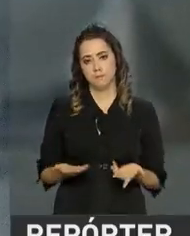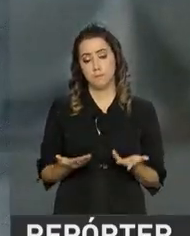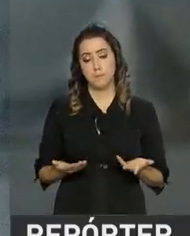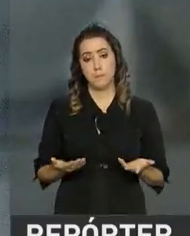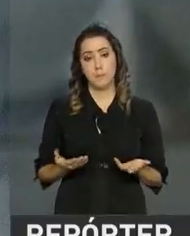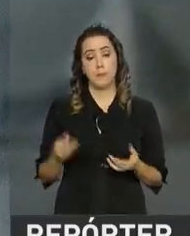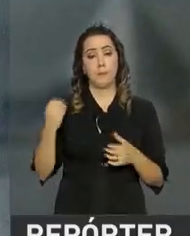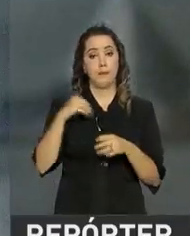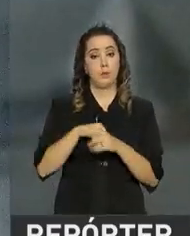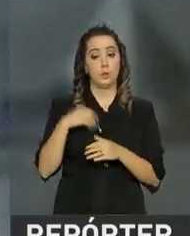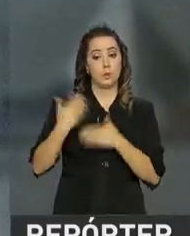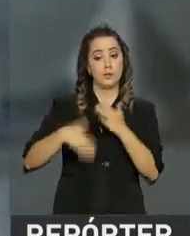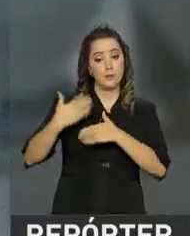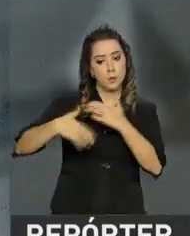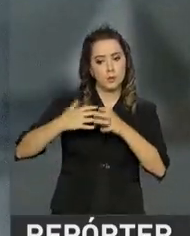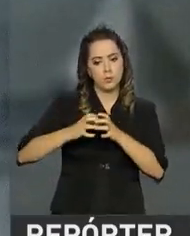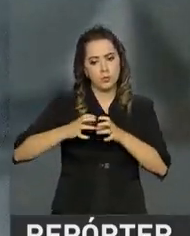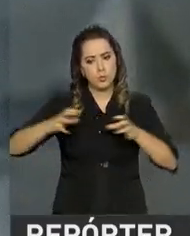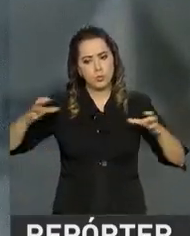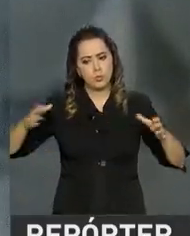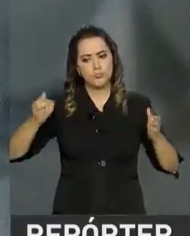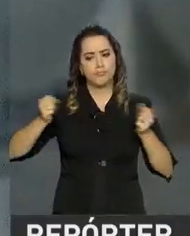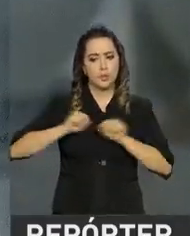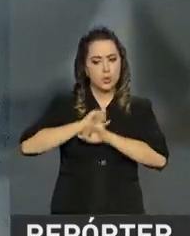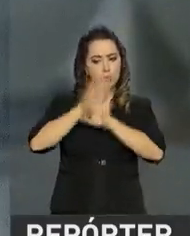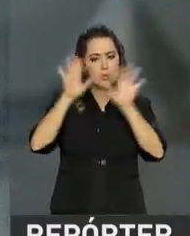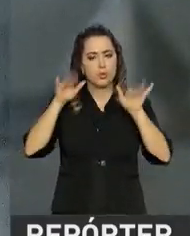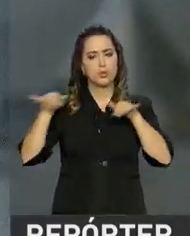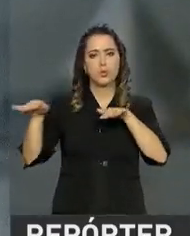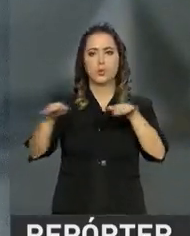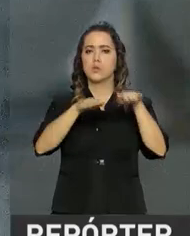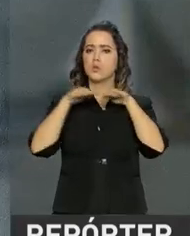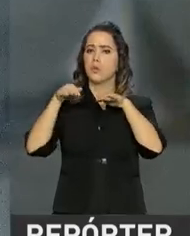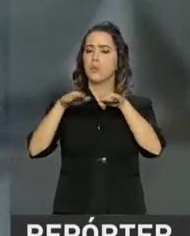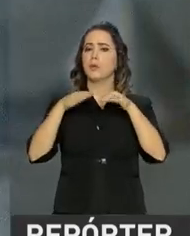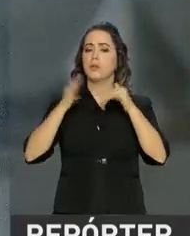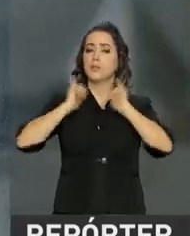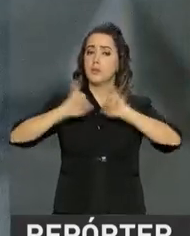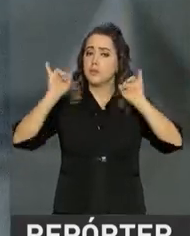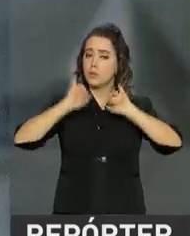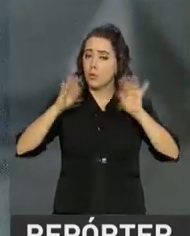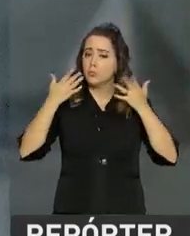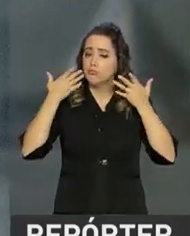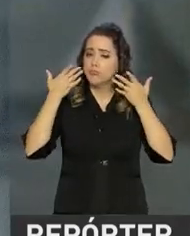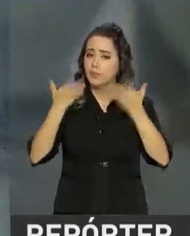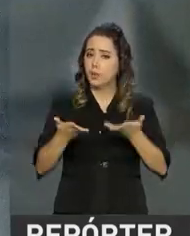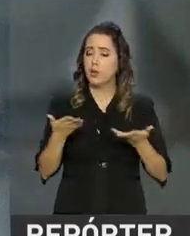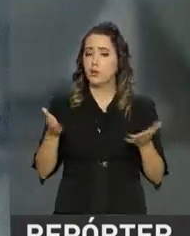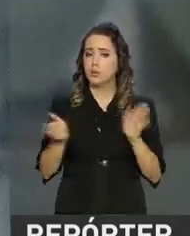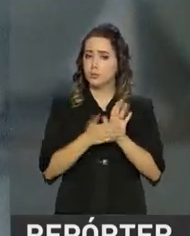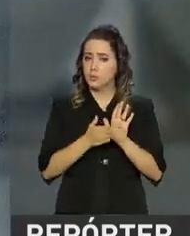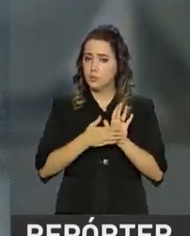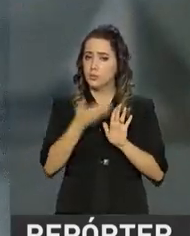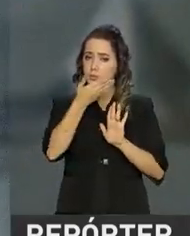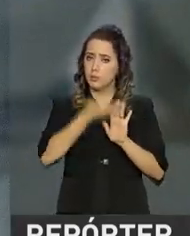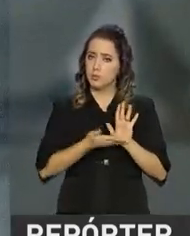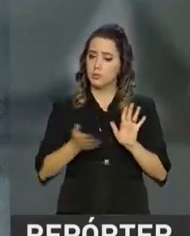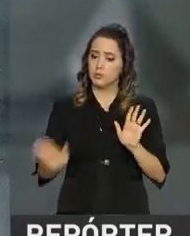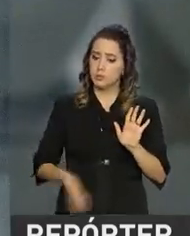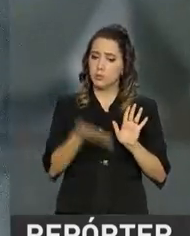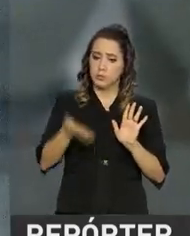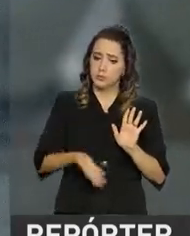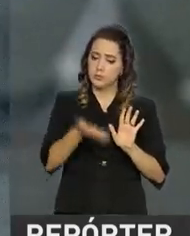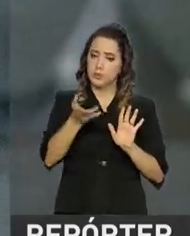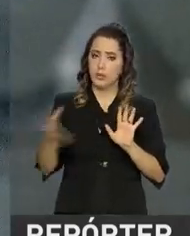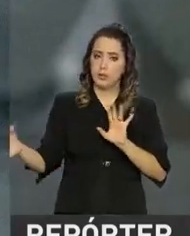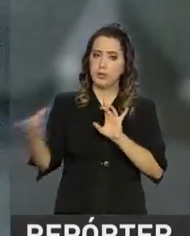Então, dentro desse processo de amplitude, de transparência, de democratização da discussão, é que nós procuramos promover